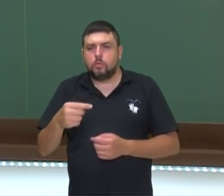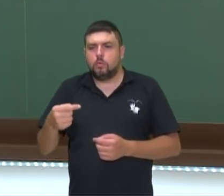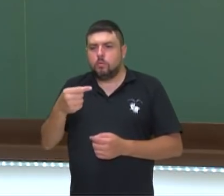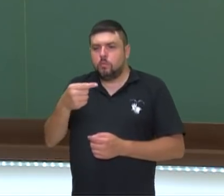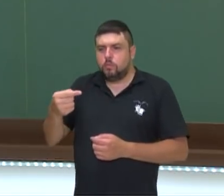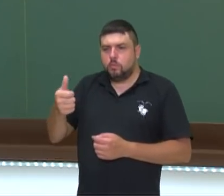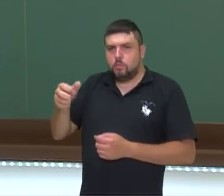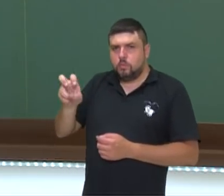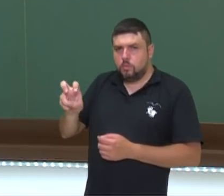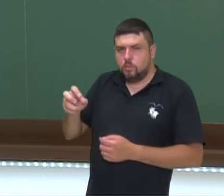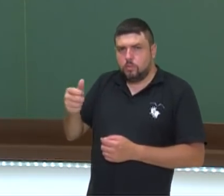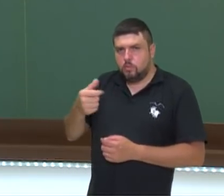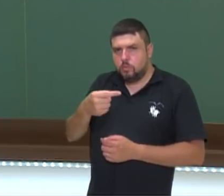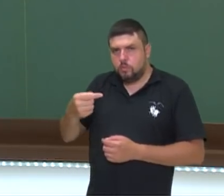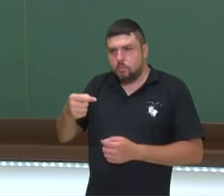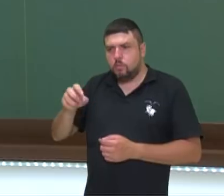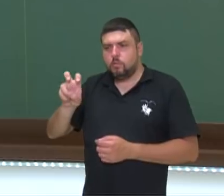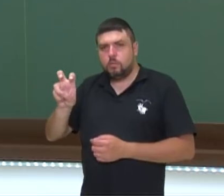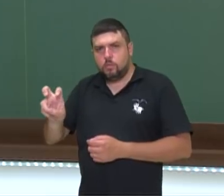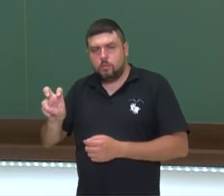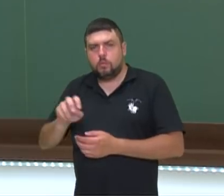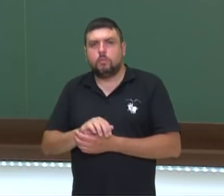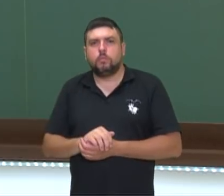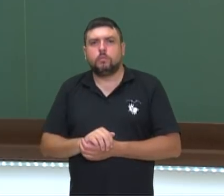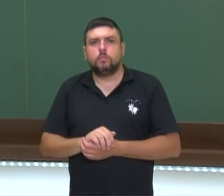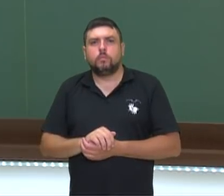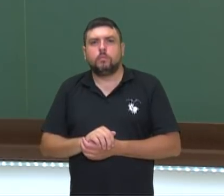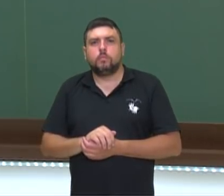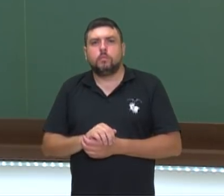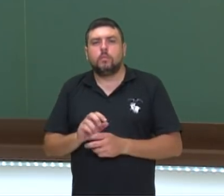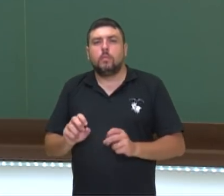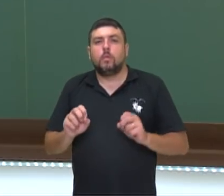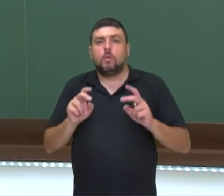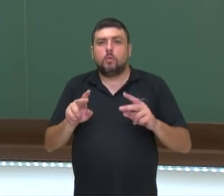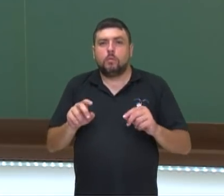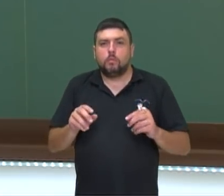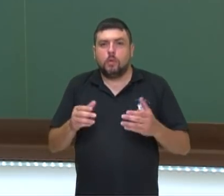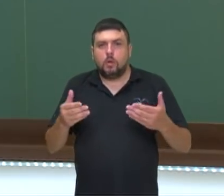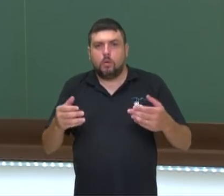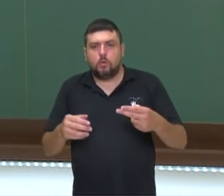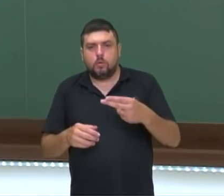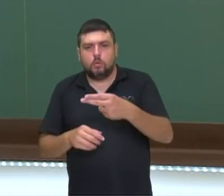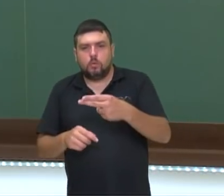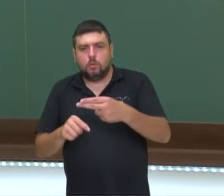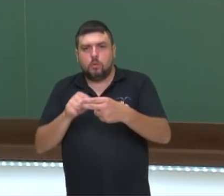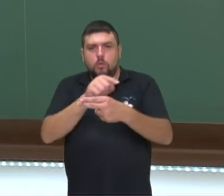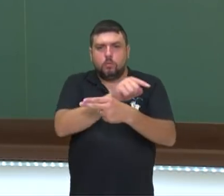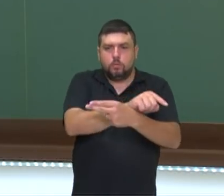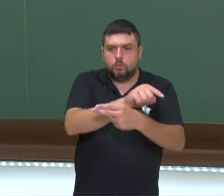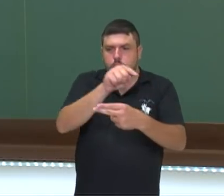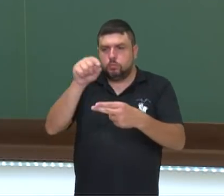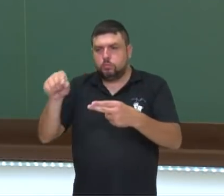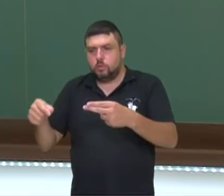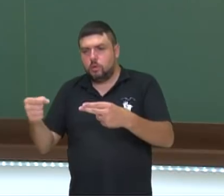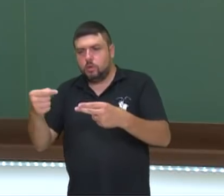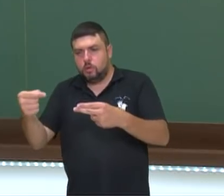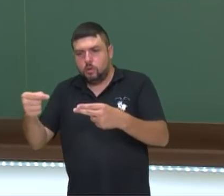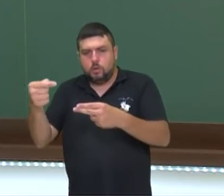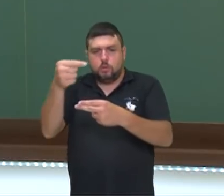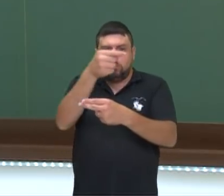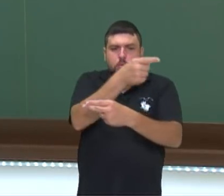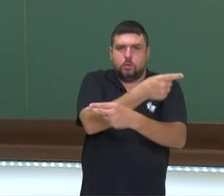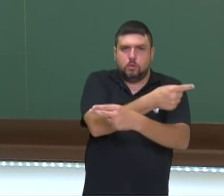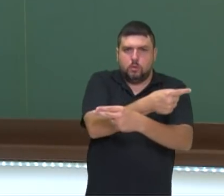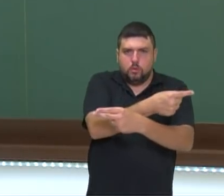menos 5. Como os dois membros estão negativos, multiplicamos por menos 1,